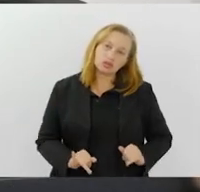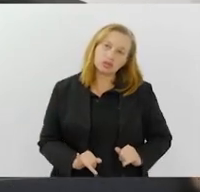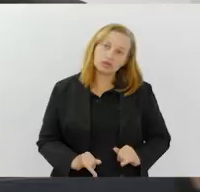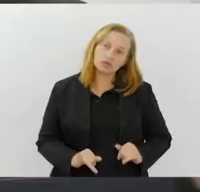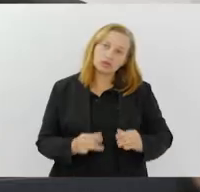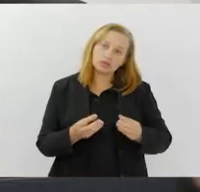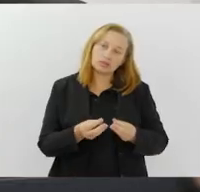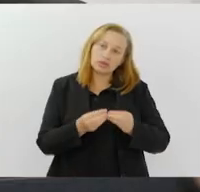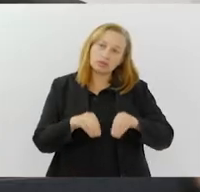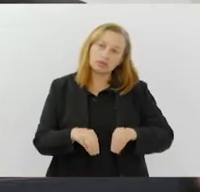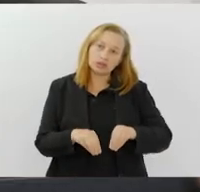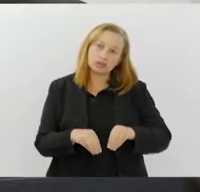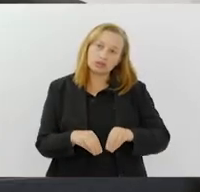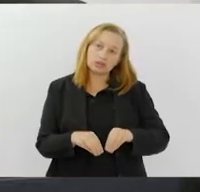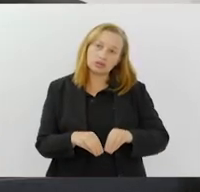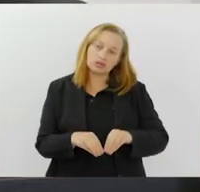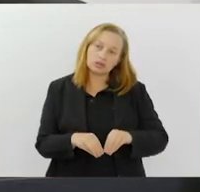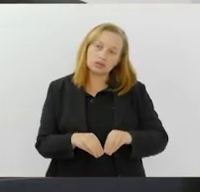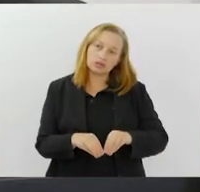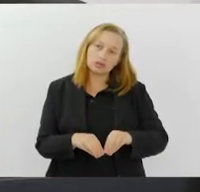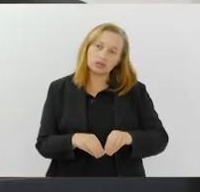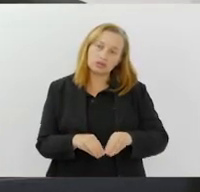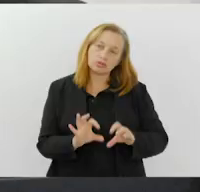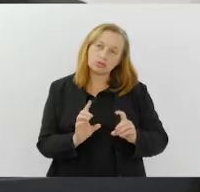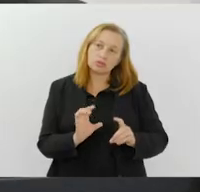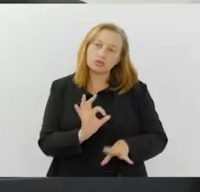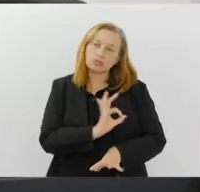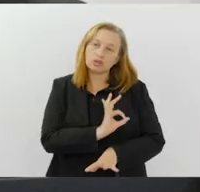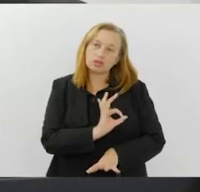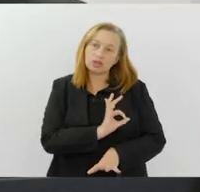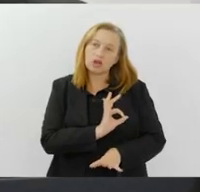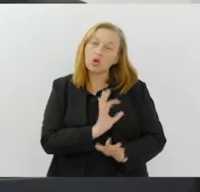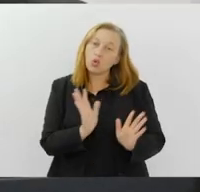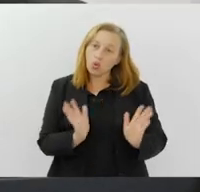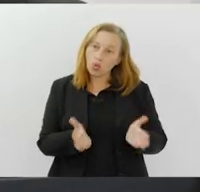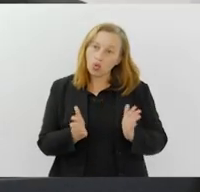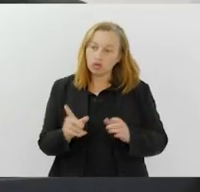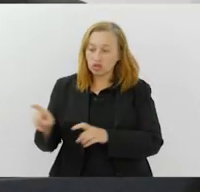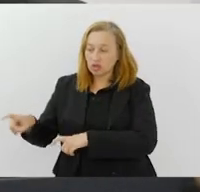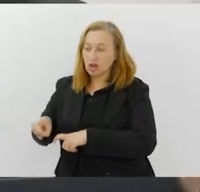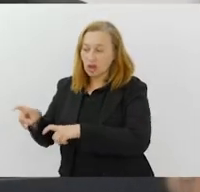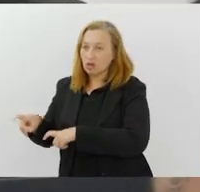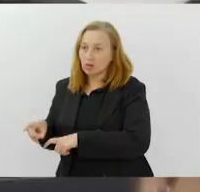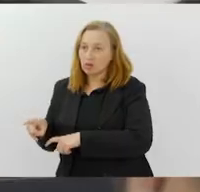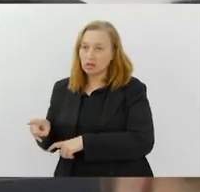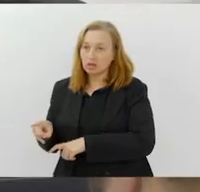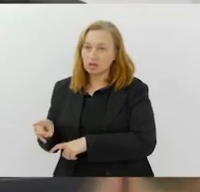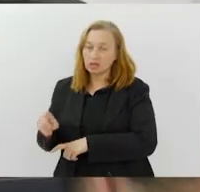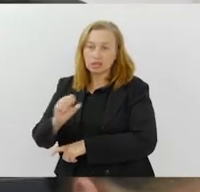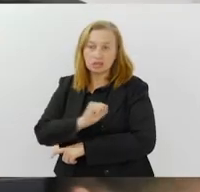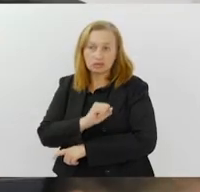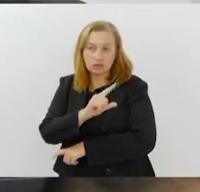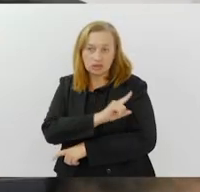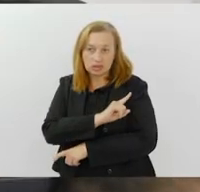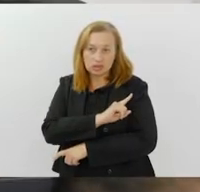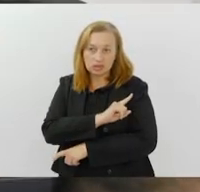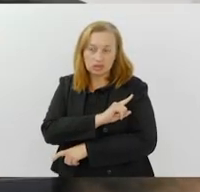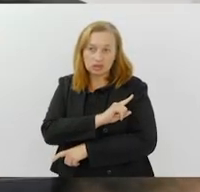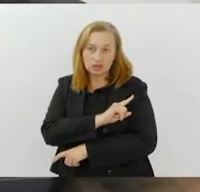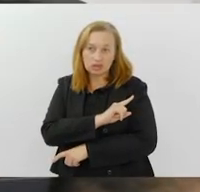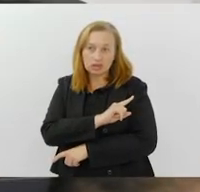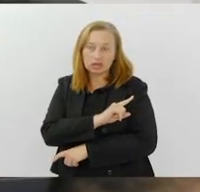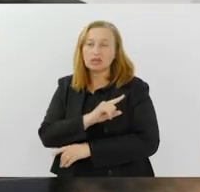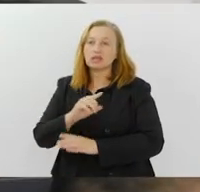policiais verdade hoje saindo da roça que eu tô vindo da Roça em São Gonçalo a casa de canom